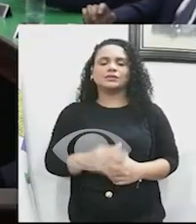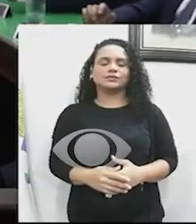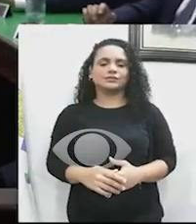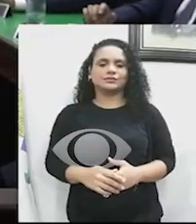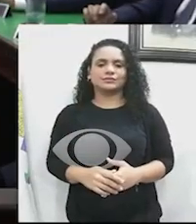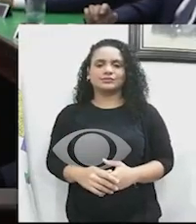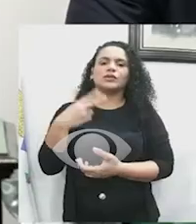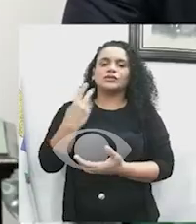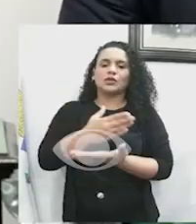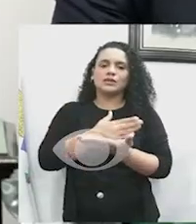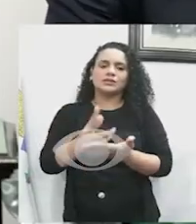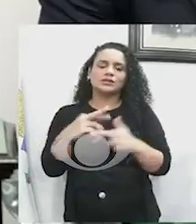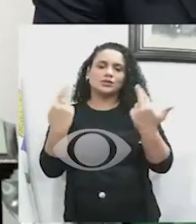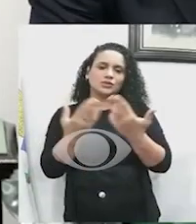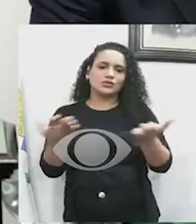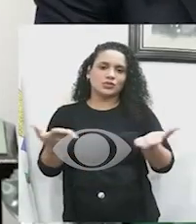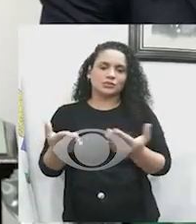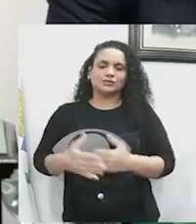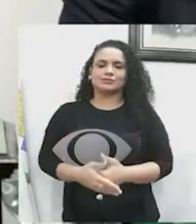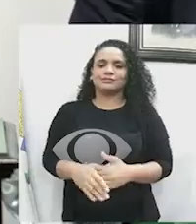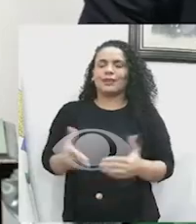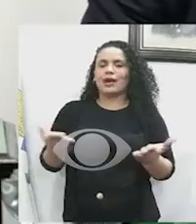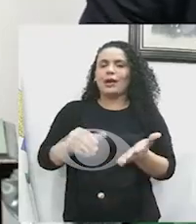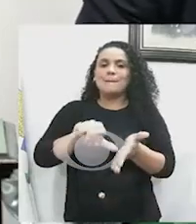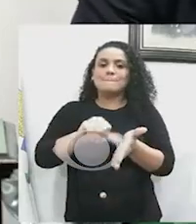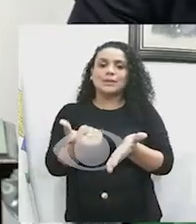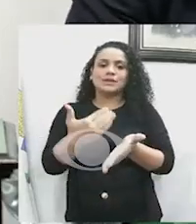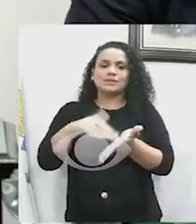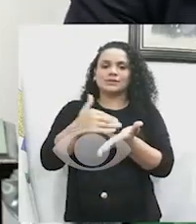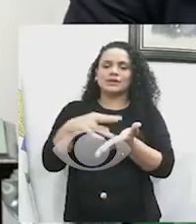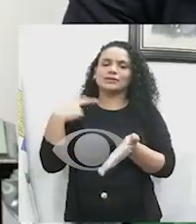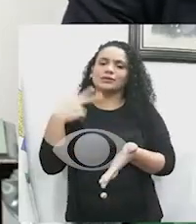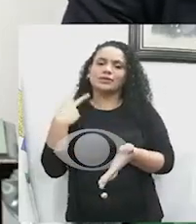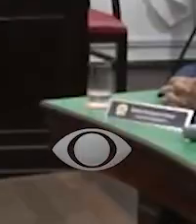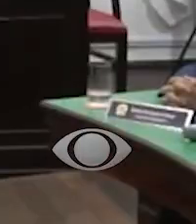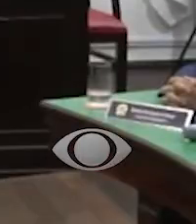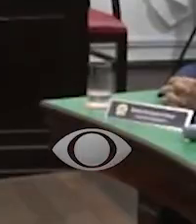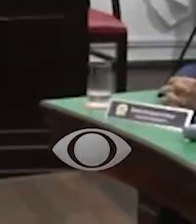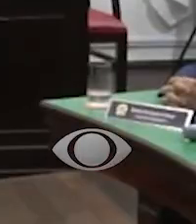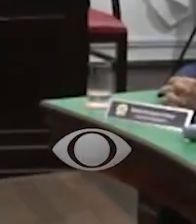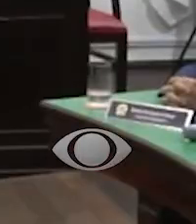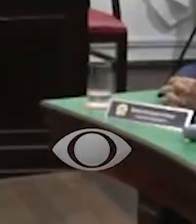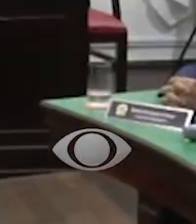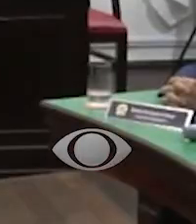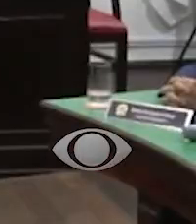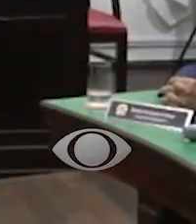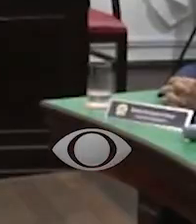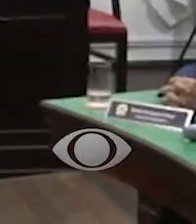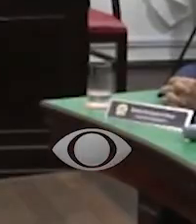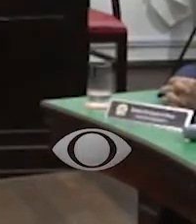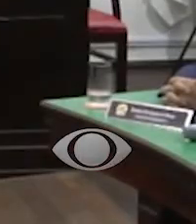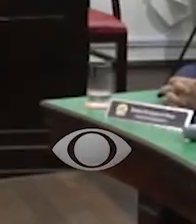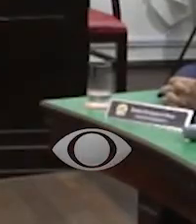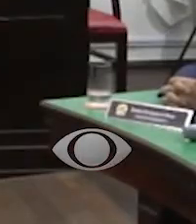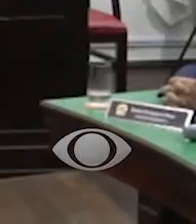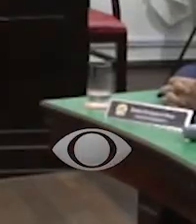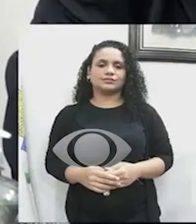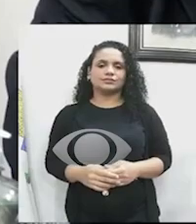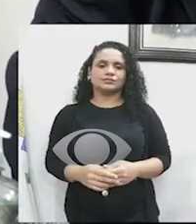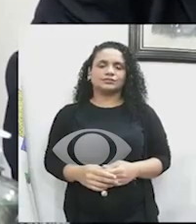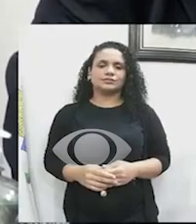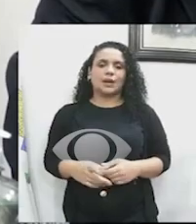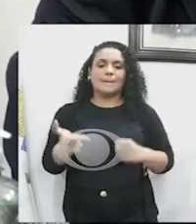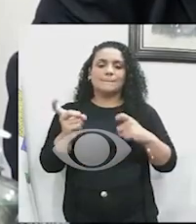de seis votos a um ele está sendo denunciado por quebra de decoro parlamentar e pode deposto do cargo cas seja considerado